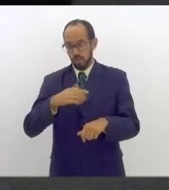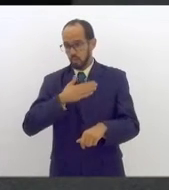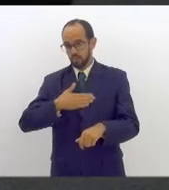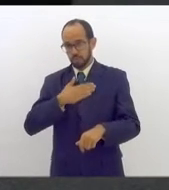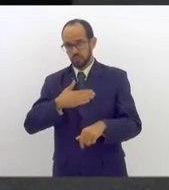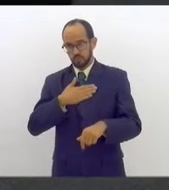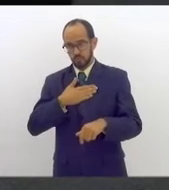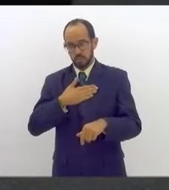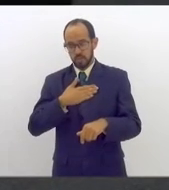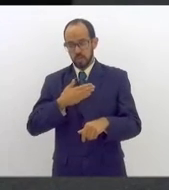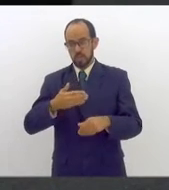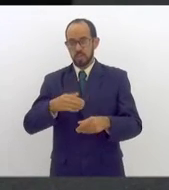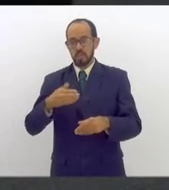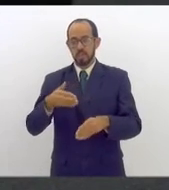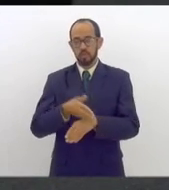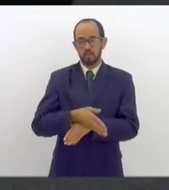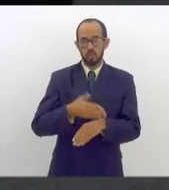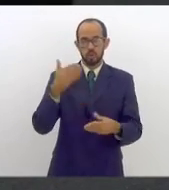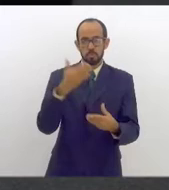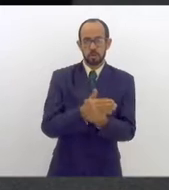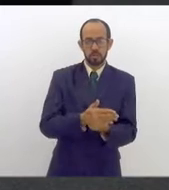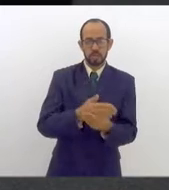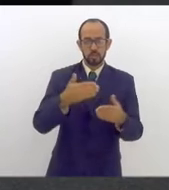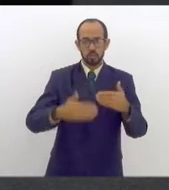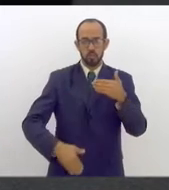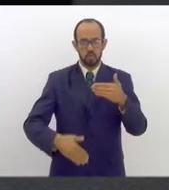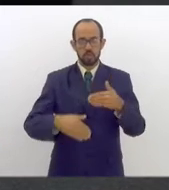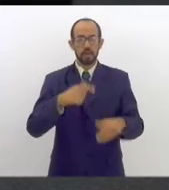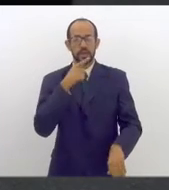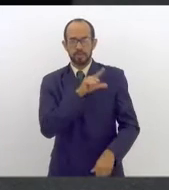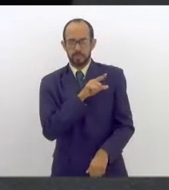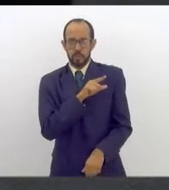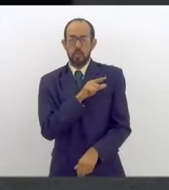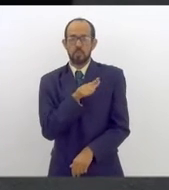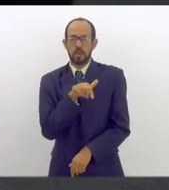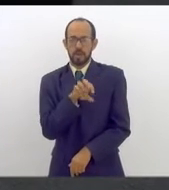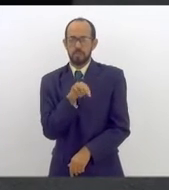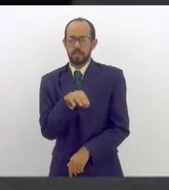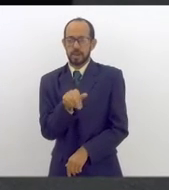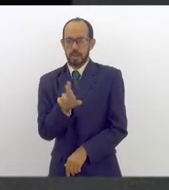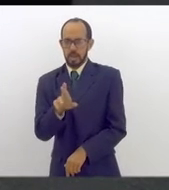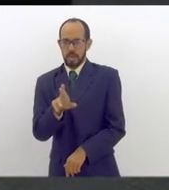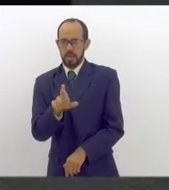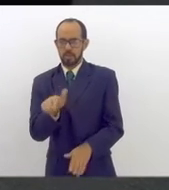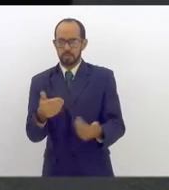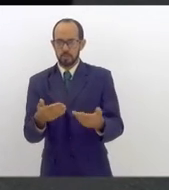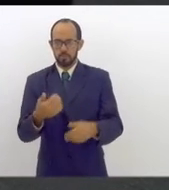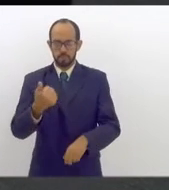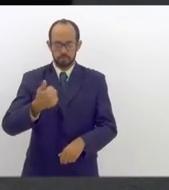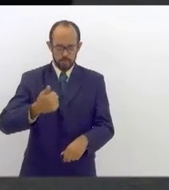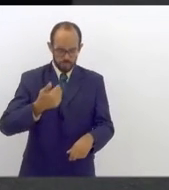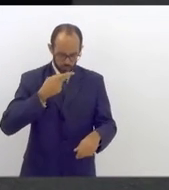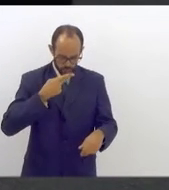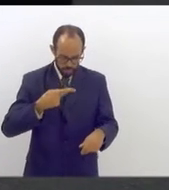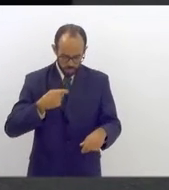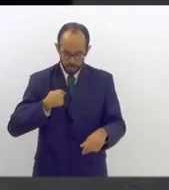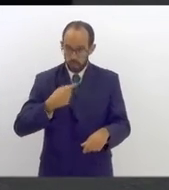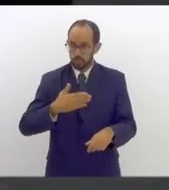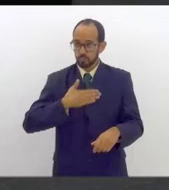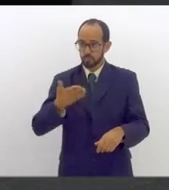de inconstitucionalidade e ganhou uma liminar. Então, primeiro registrar aqui, né, que me